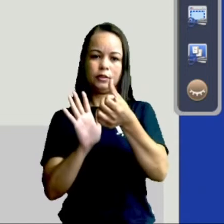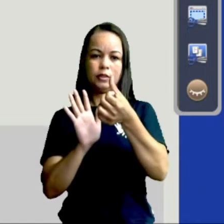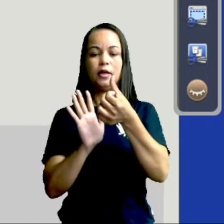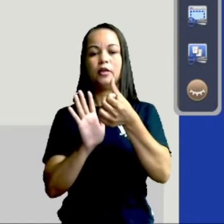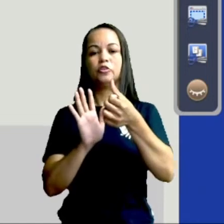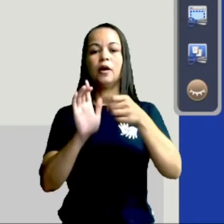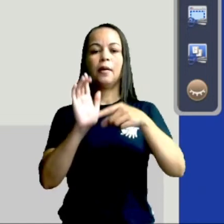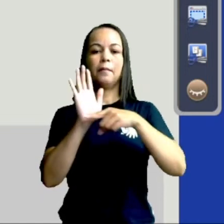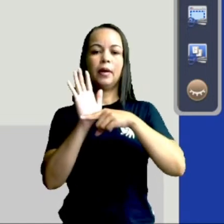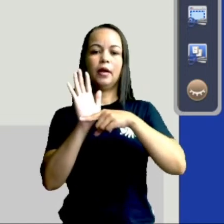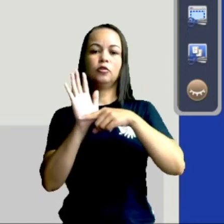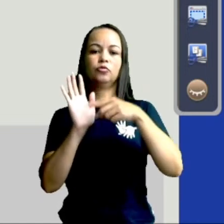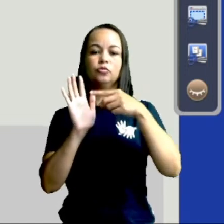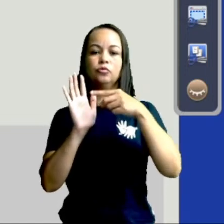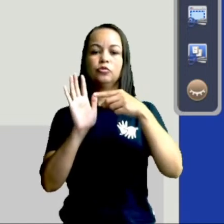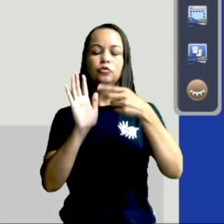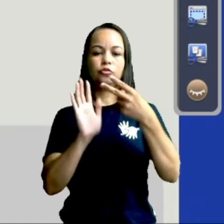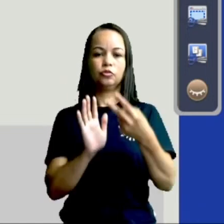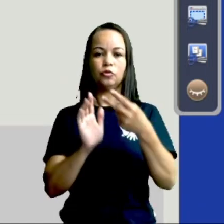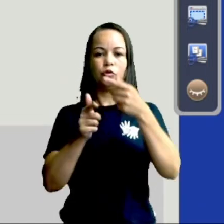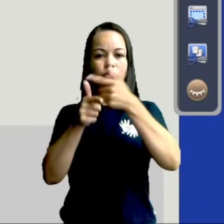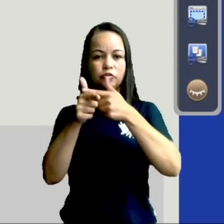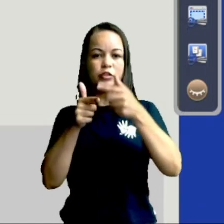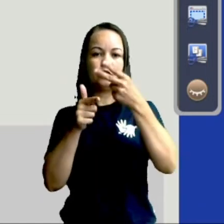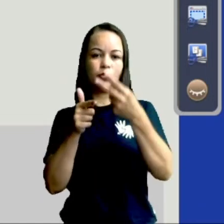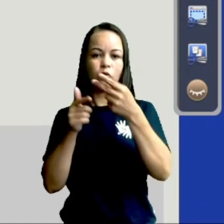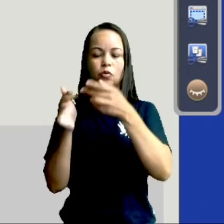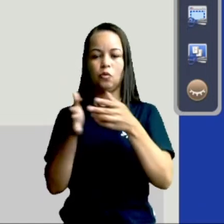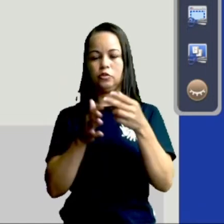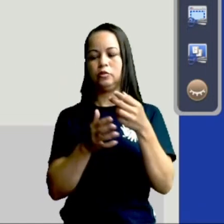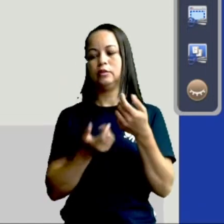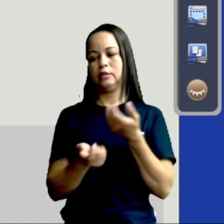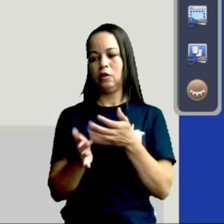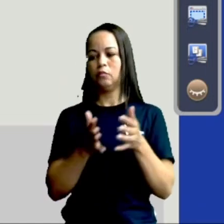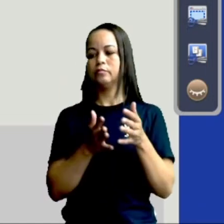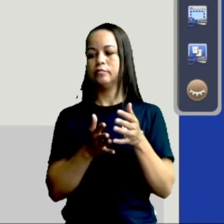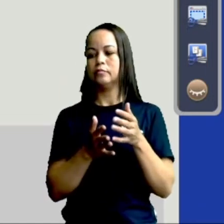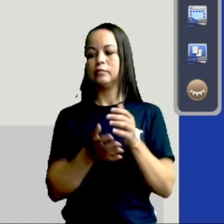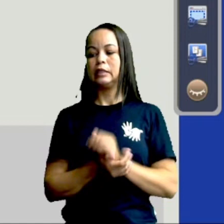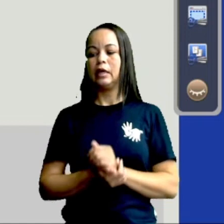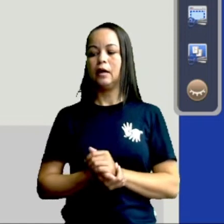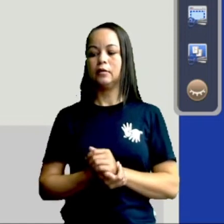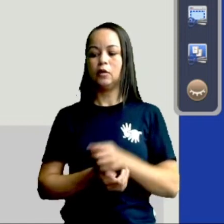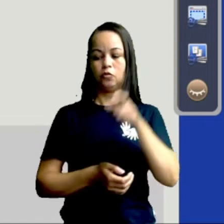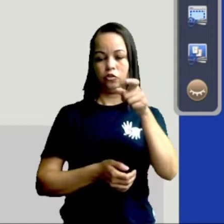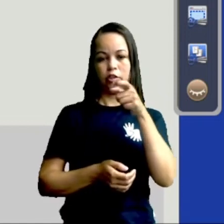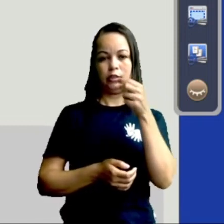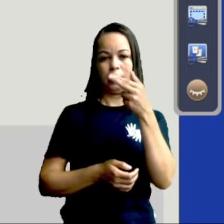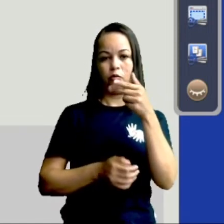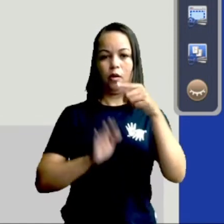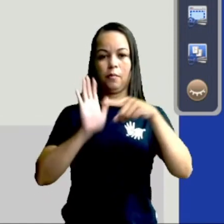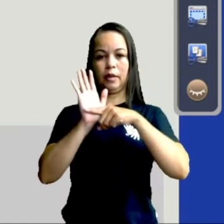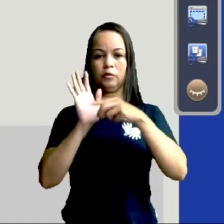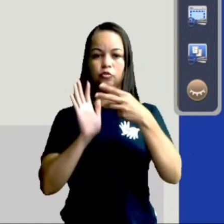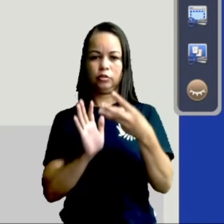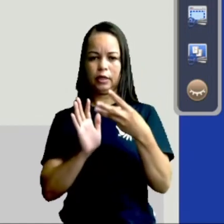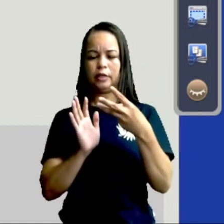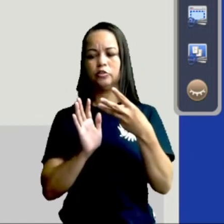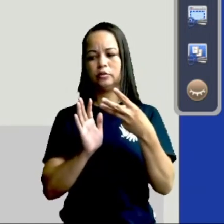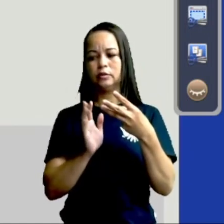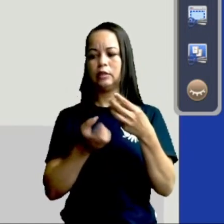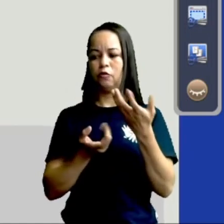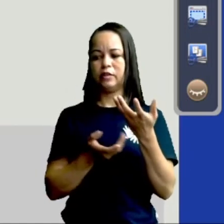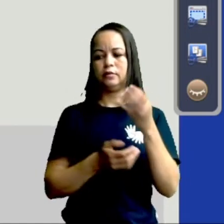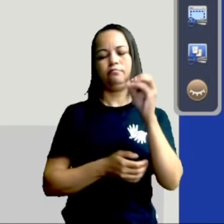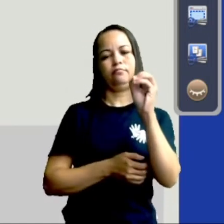ficou menos 3. Achamos o outro valor, x igual a menos 3. Então, olha aí os dois valores para x, 0 e menos